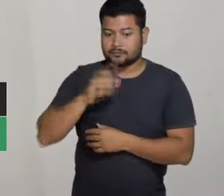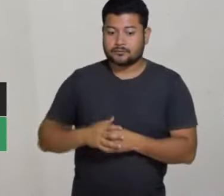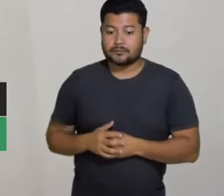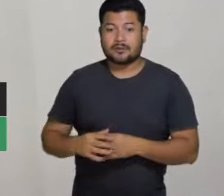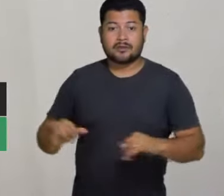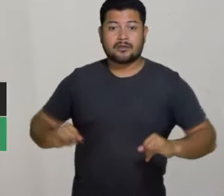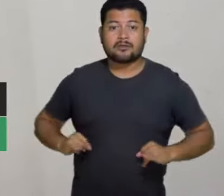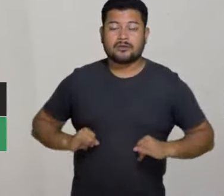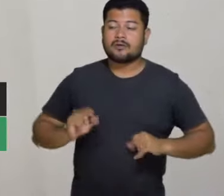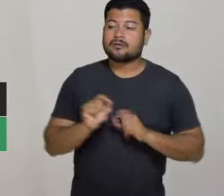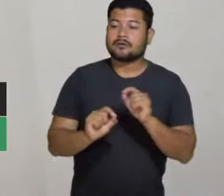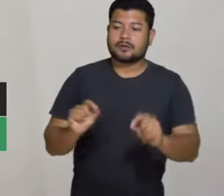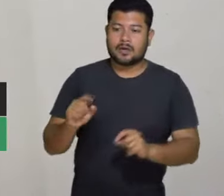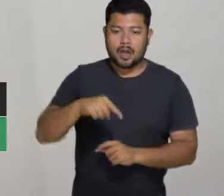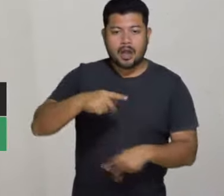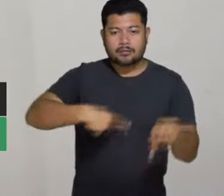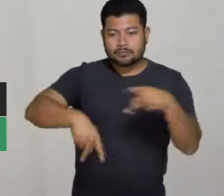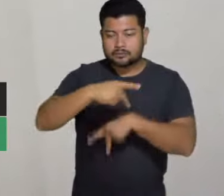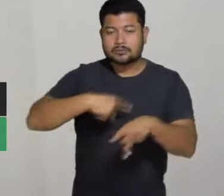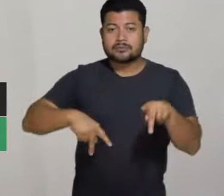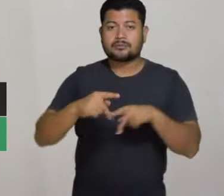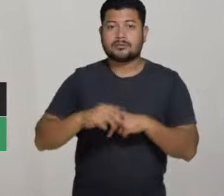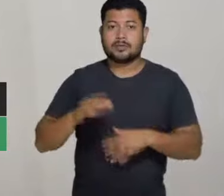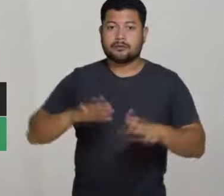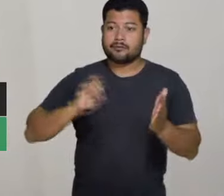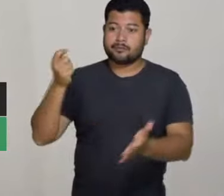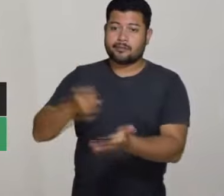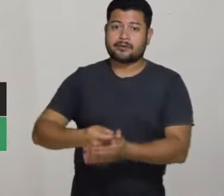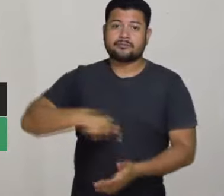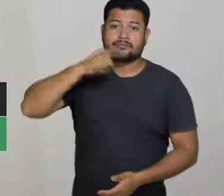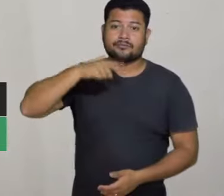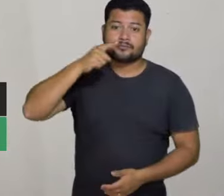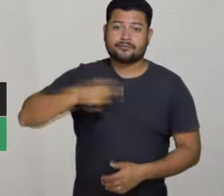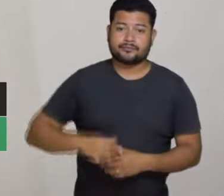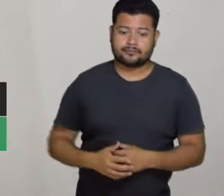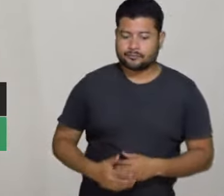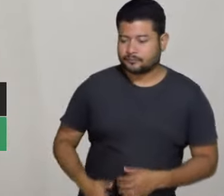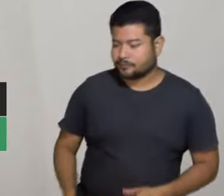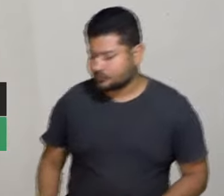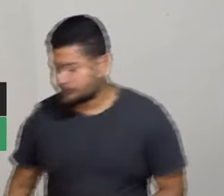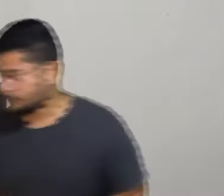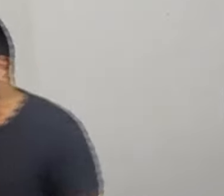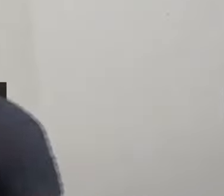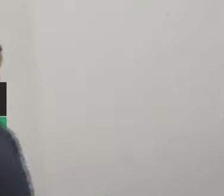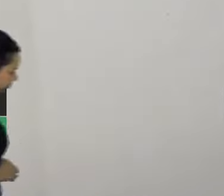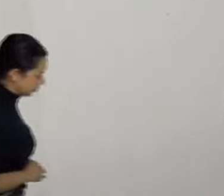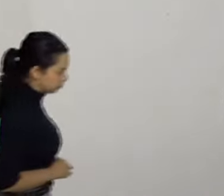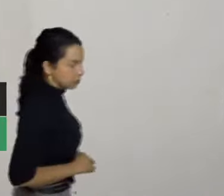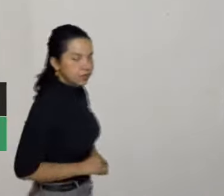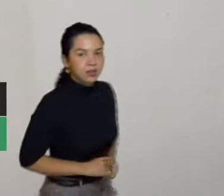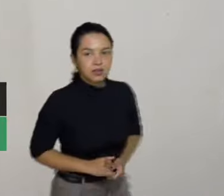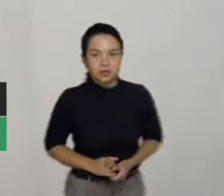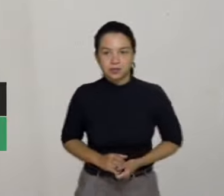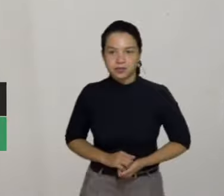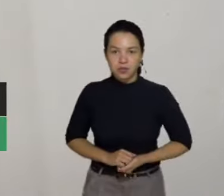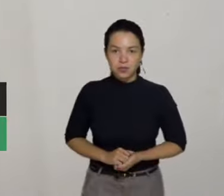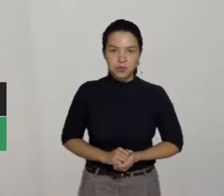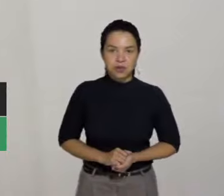que não têm condições nenhuma, muitas vezes não têm condição de pagar um transporte para chegar até o hospital. Então, me preocupa, eu trago